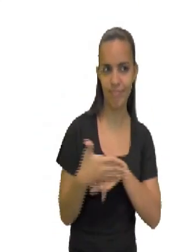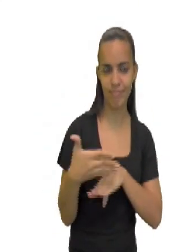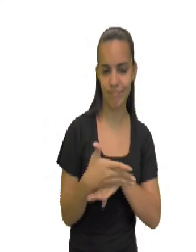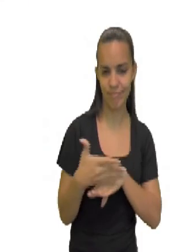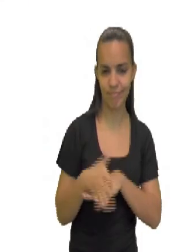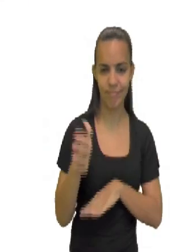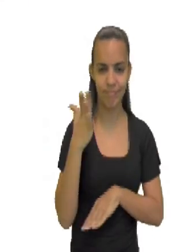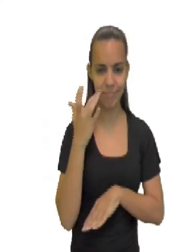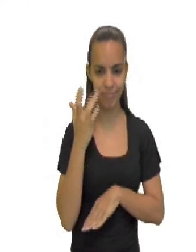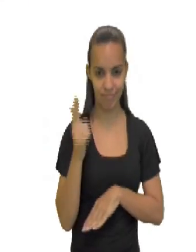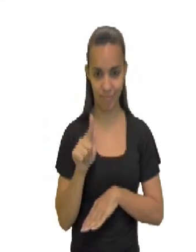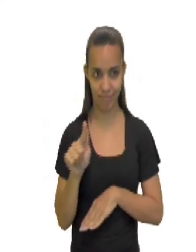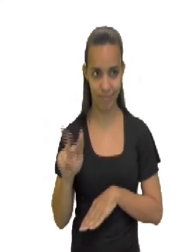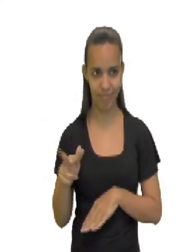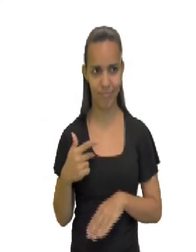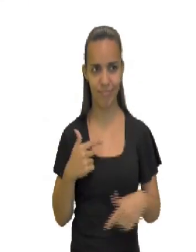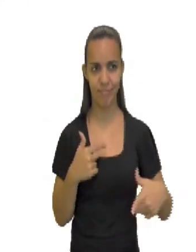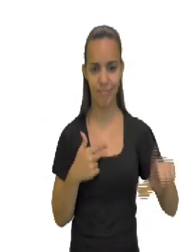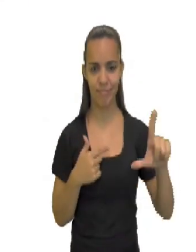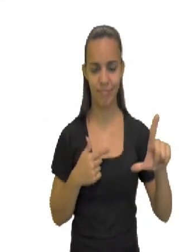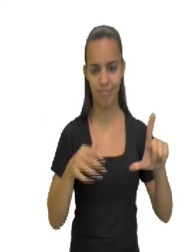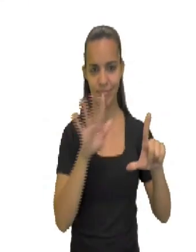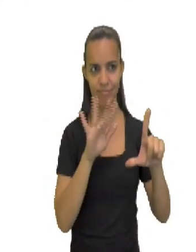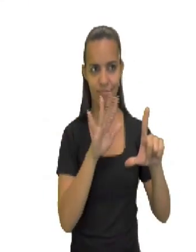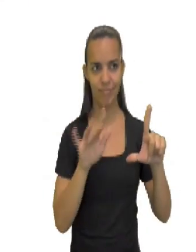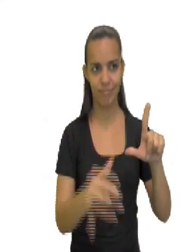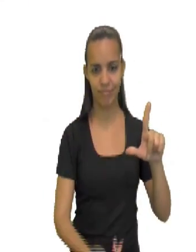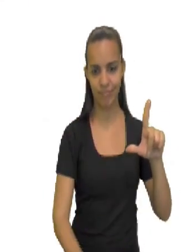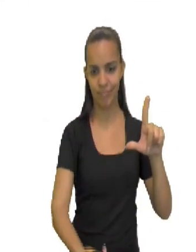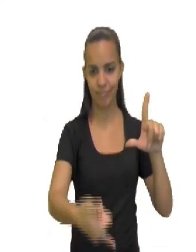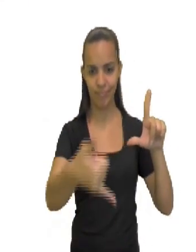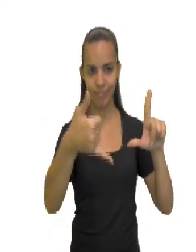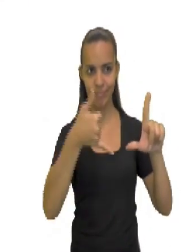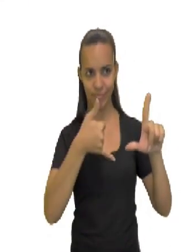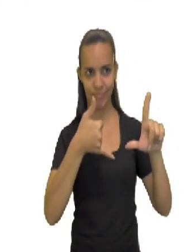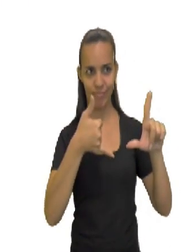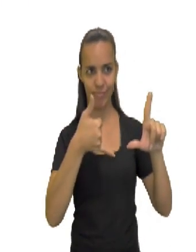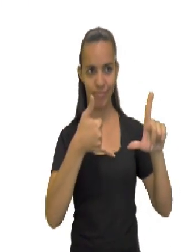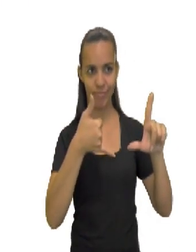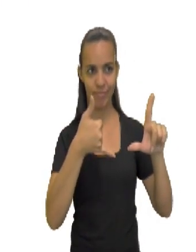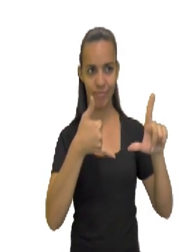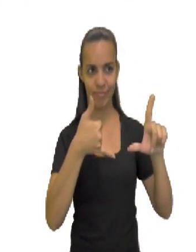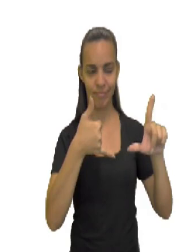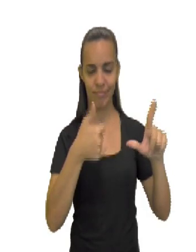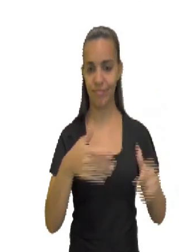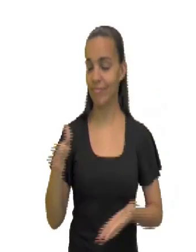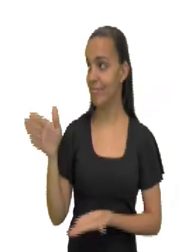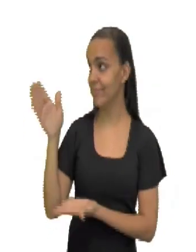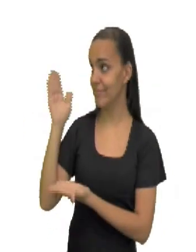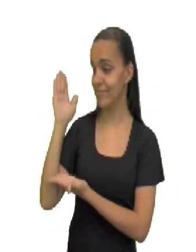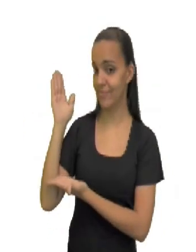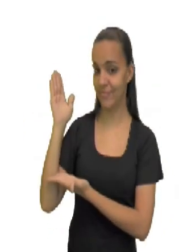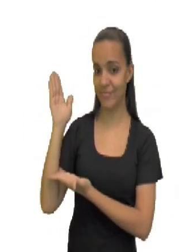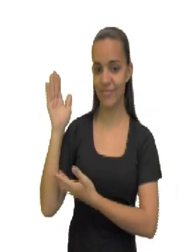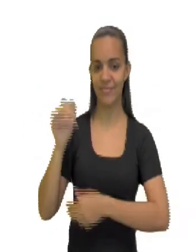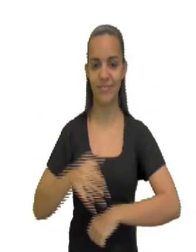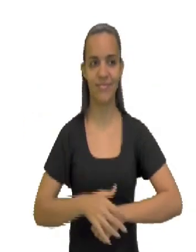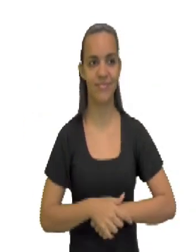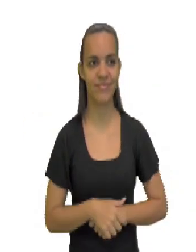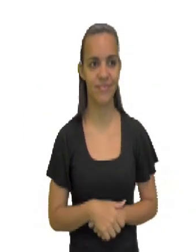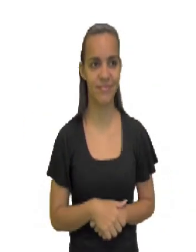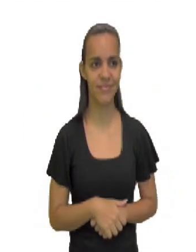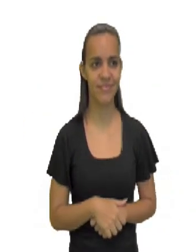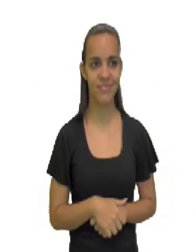plataforma SMED-GV, basta apontar a câmera do seu celular na imagem que aparece no canto da